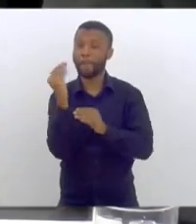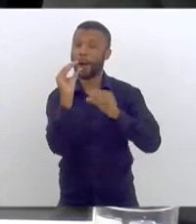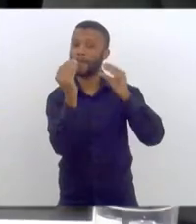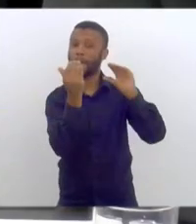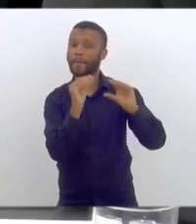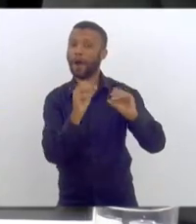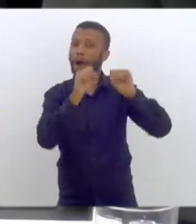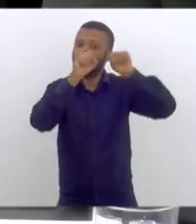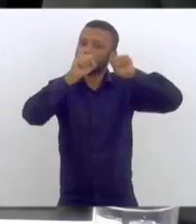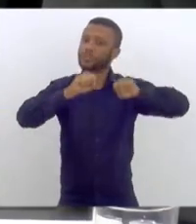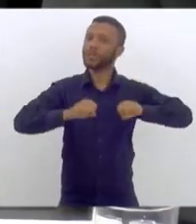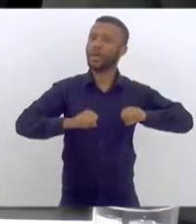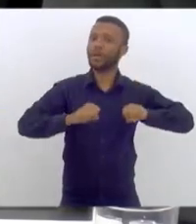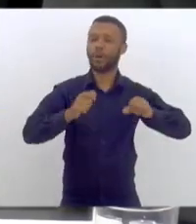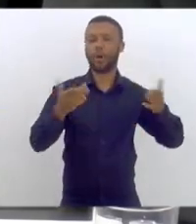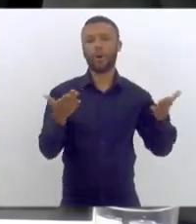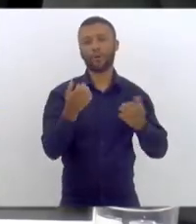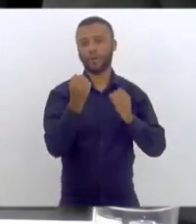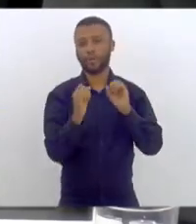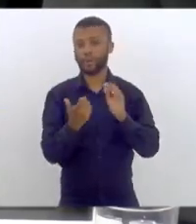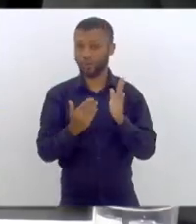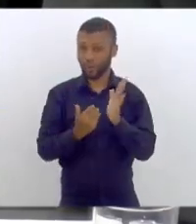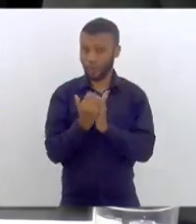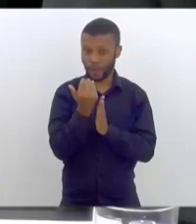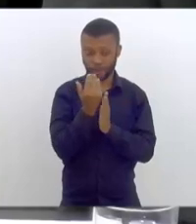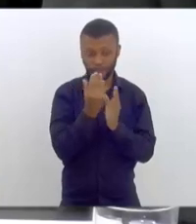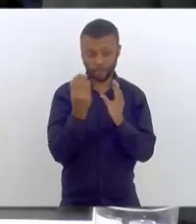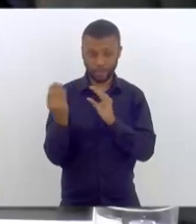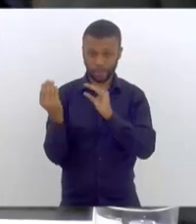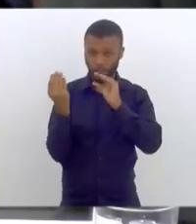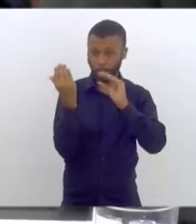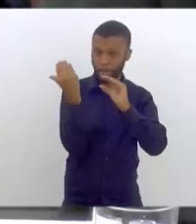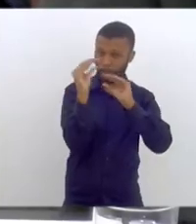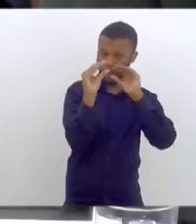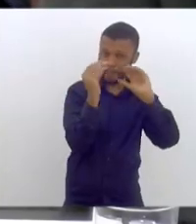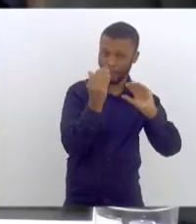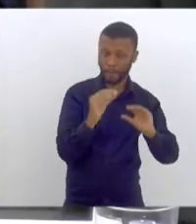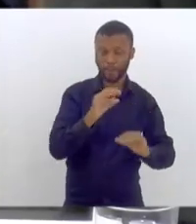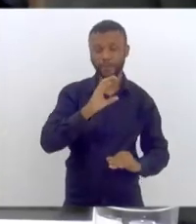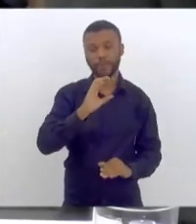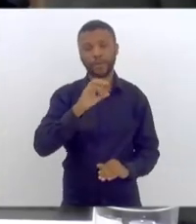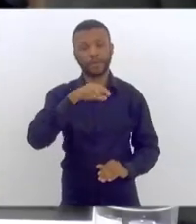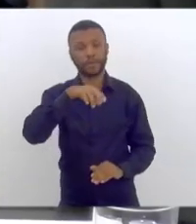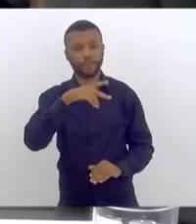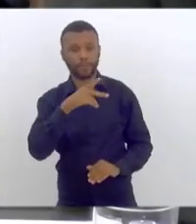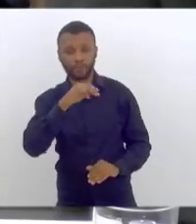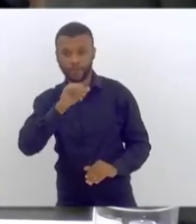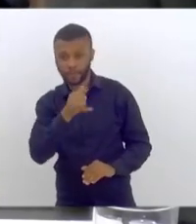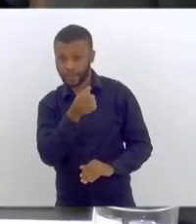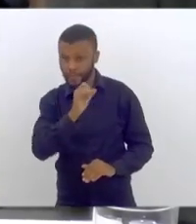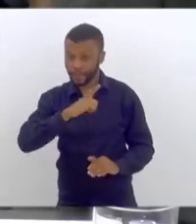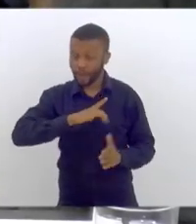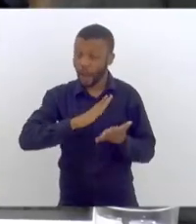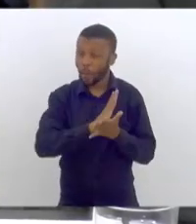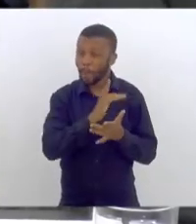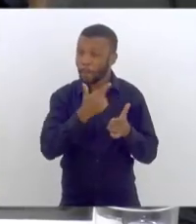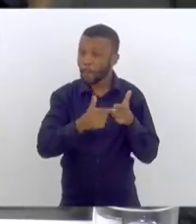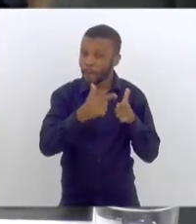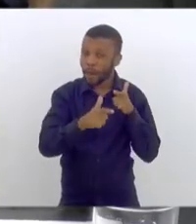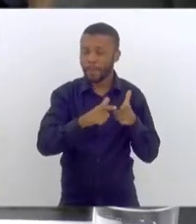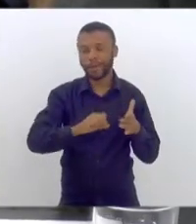a empresa que chega e a gente ao colocar o CNPJ lá desse solicitante ele já bloqueia se tiver algum impedimento